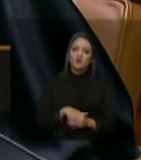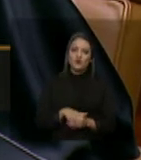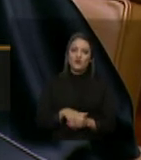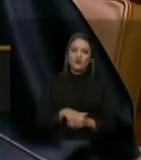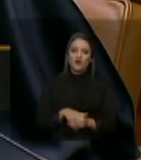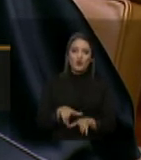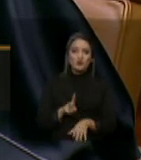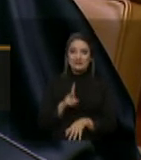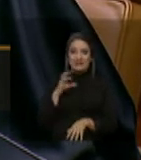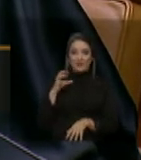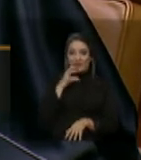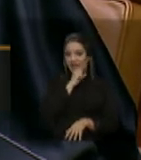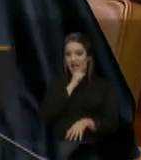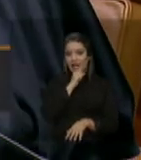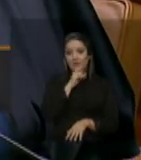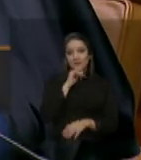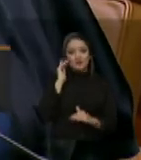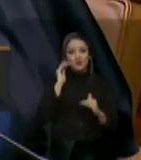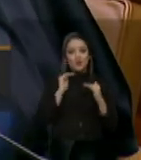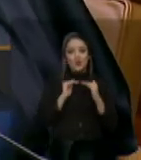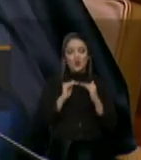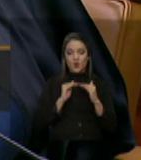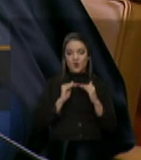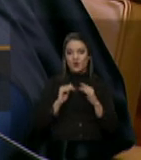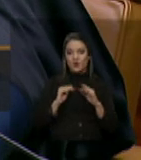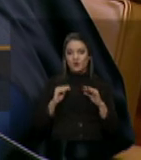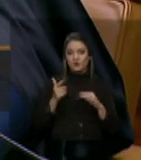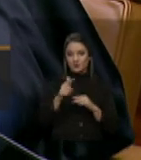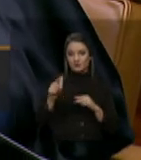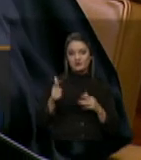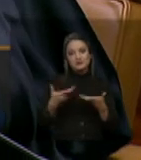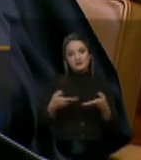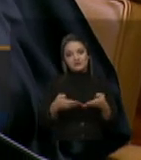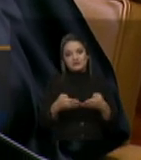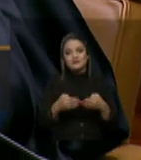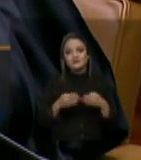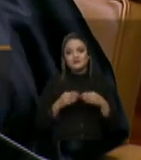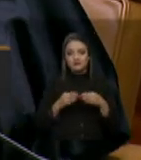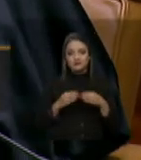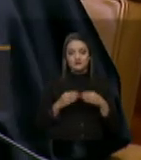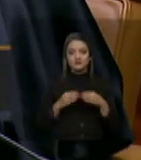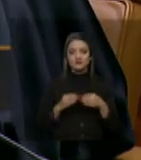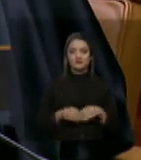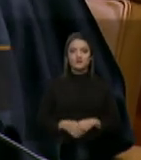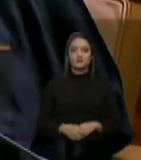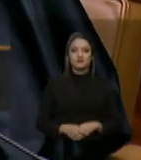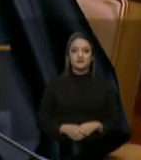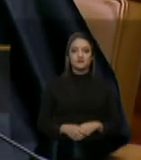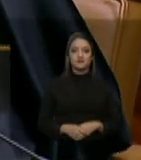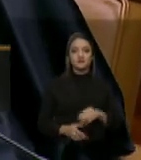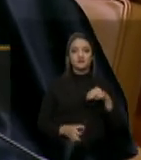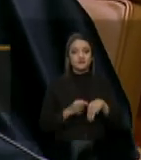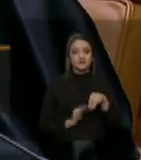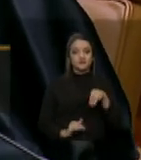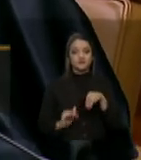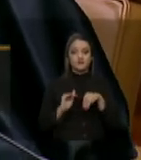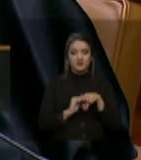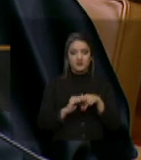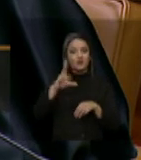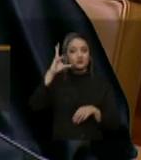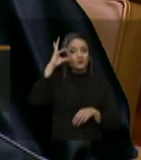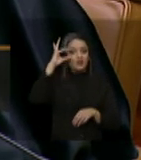muito singelo quando eu estou de acordo com os colegas eu peço venha aos ministros as ministras